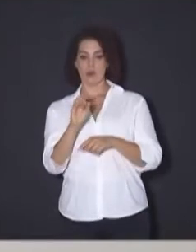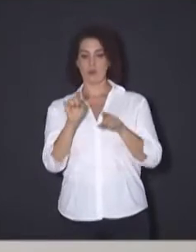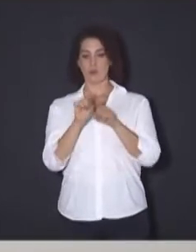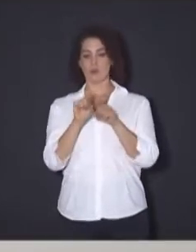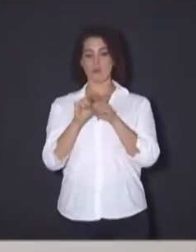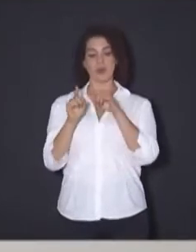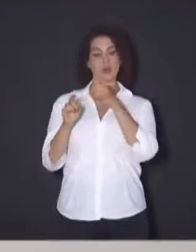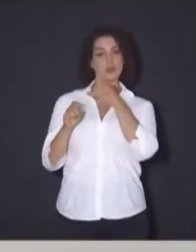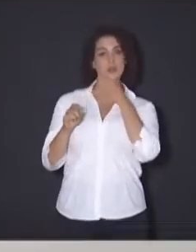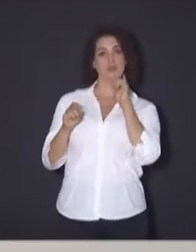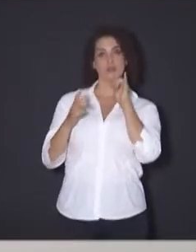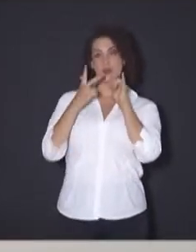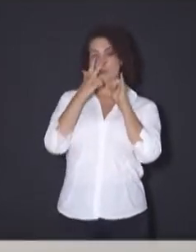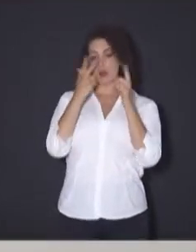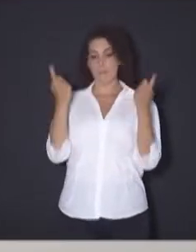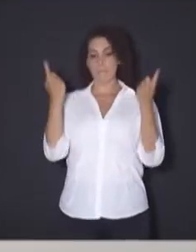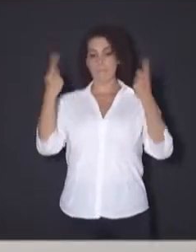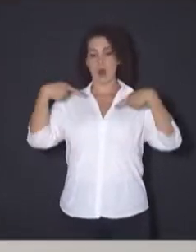relacionamento